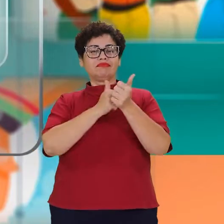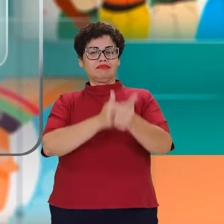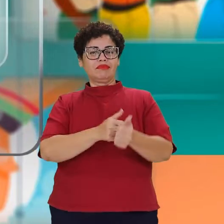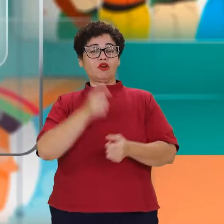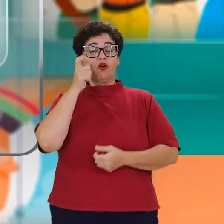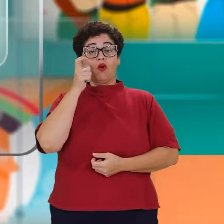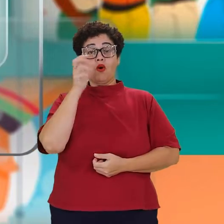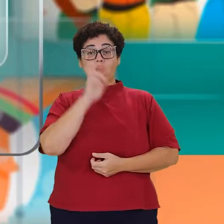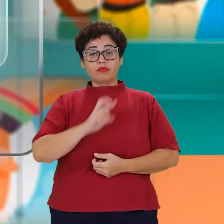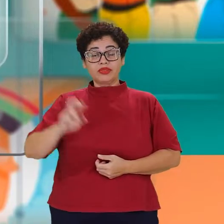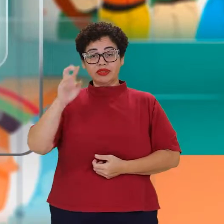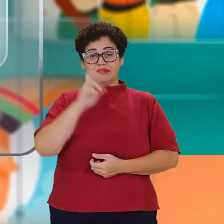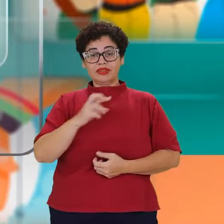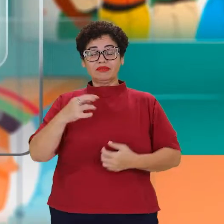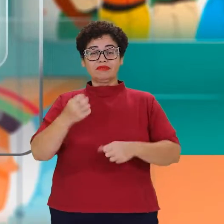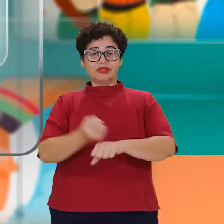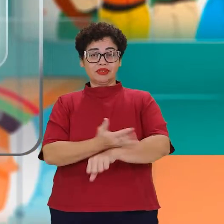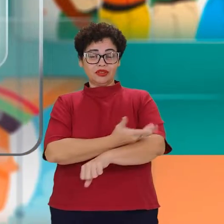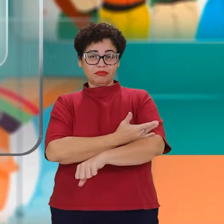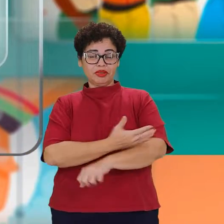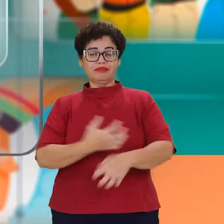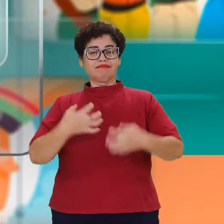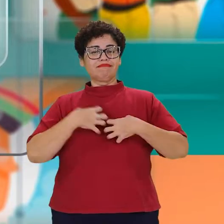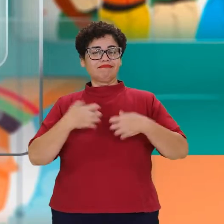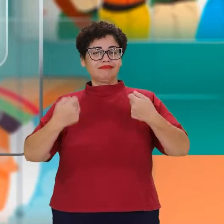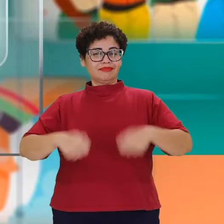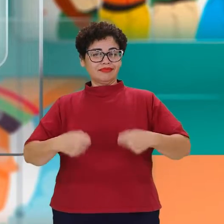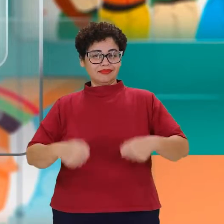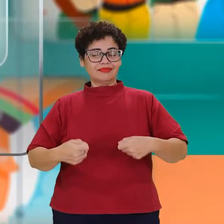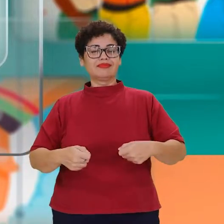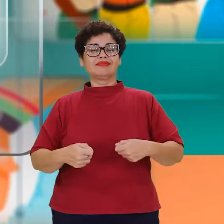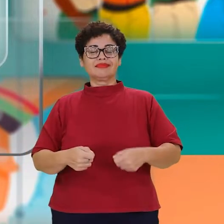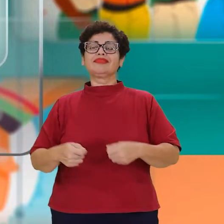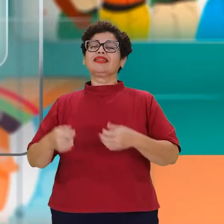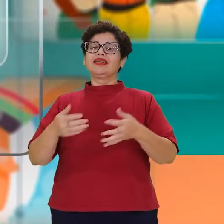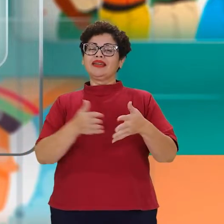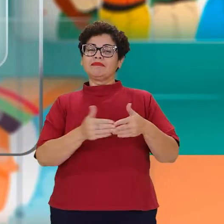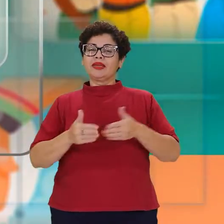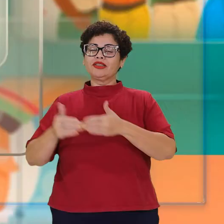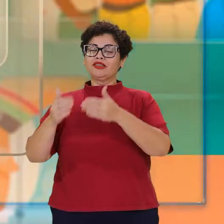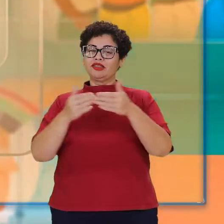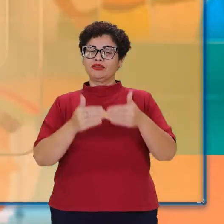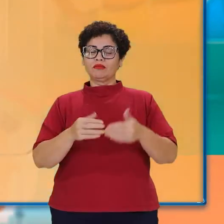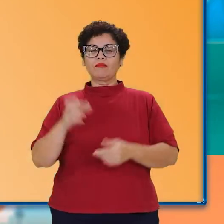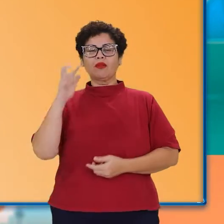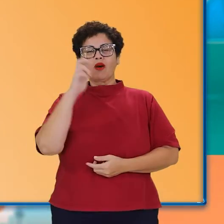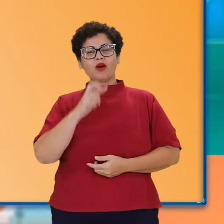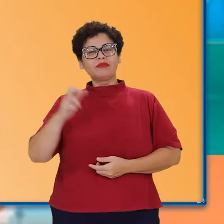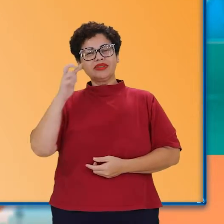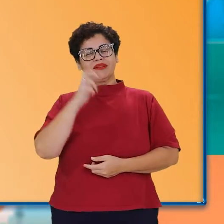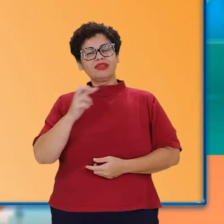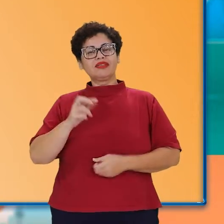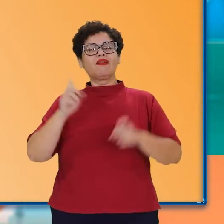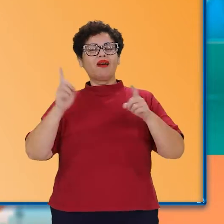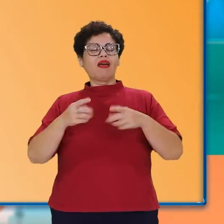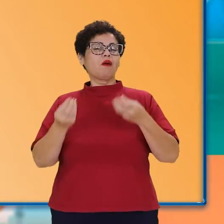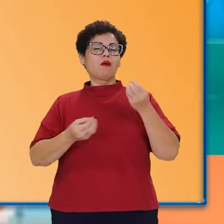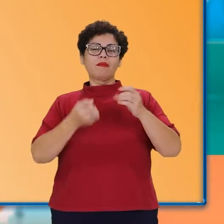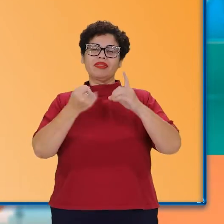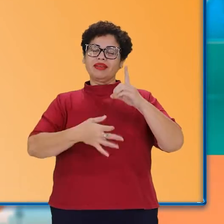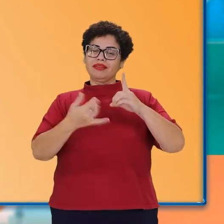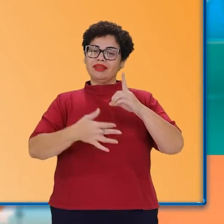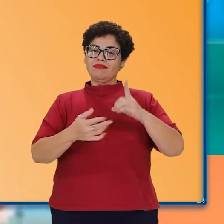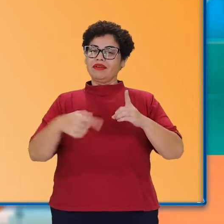CNV: observação, sentimento, necessidade e pedido. Observação é